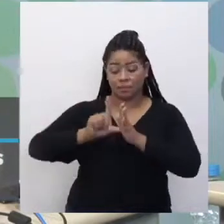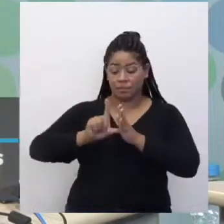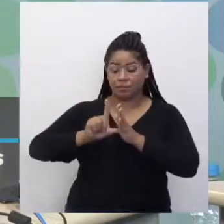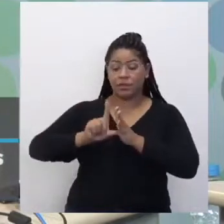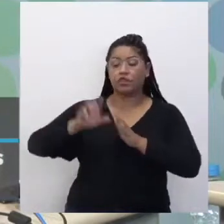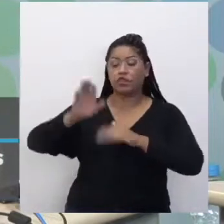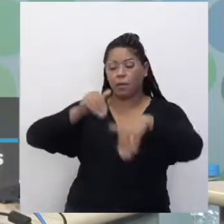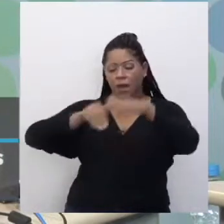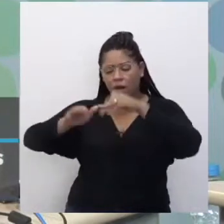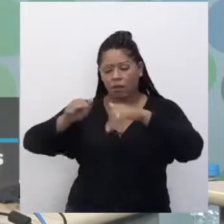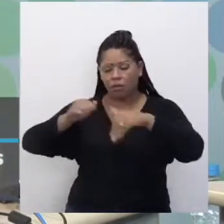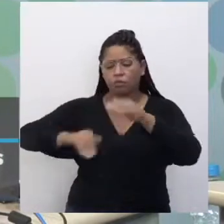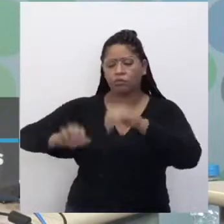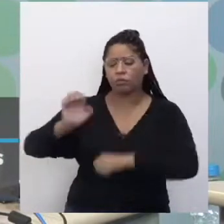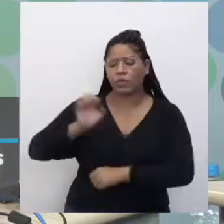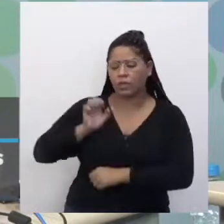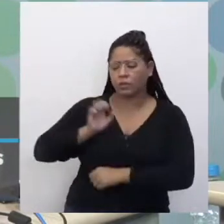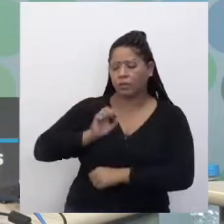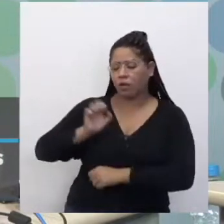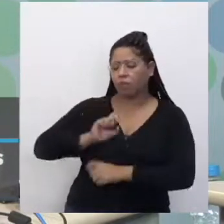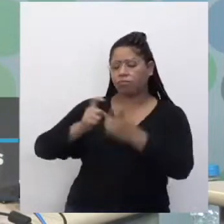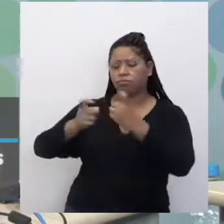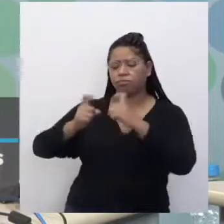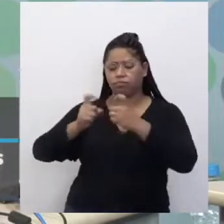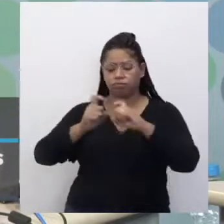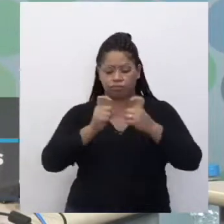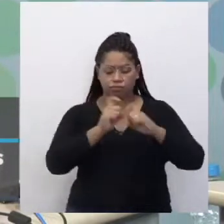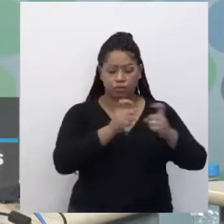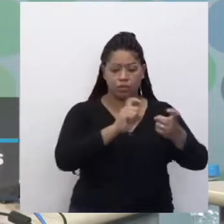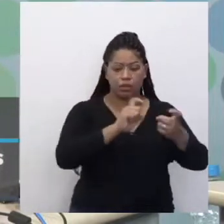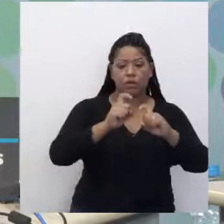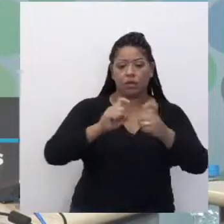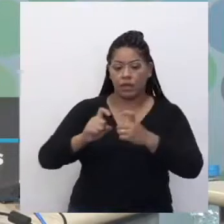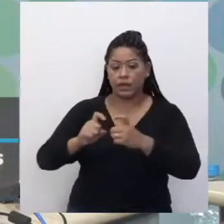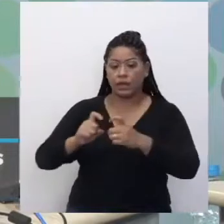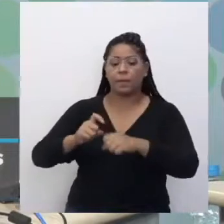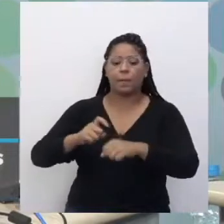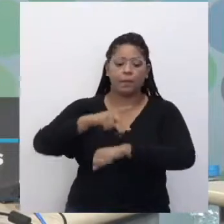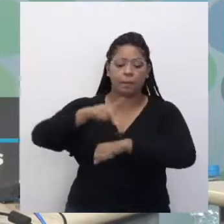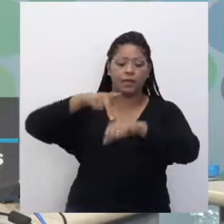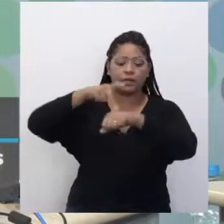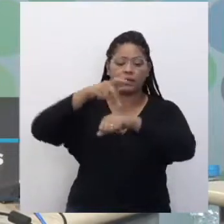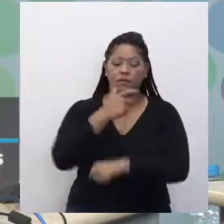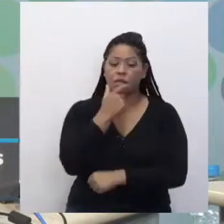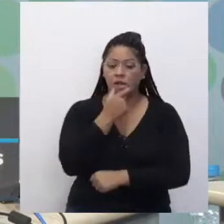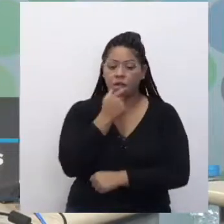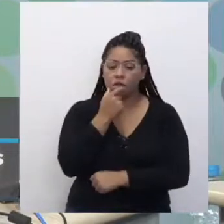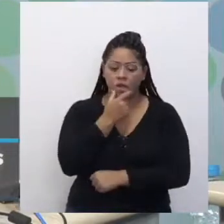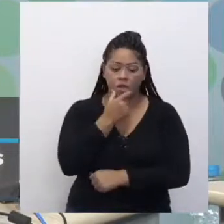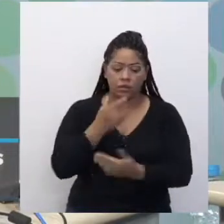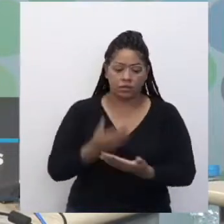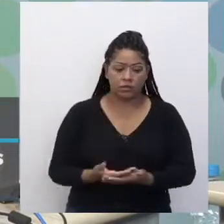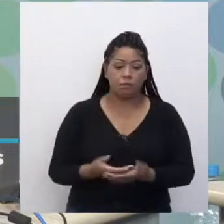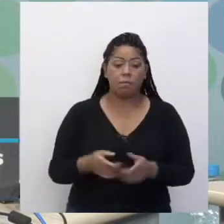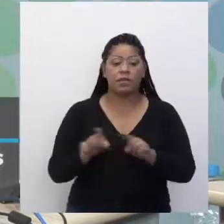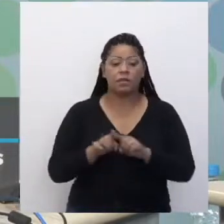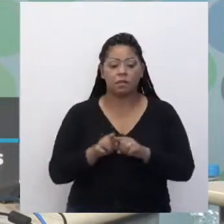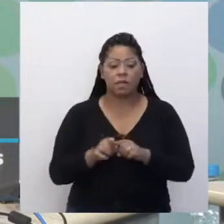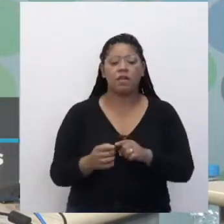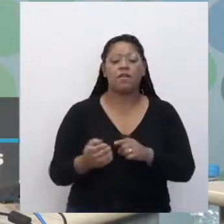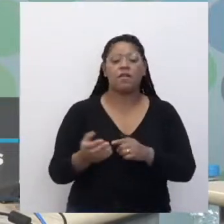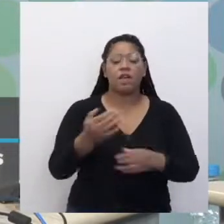esse movimento aí de atritos entre nobreza e reis na Inglaterra. mas houveram também outros grupos,